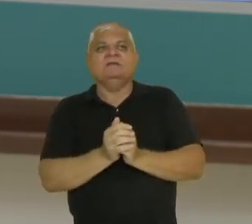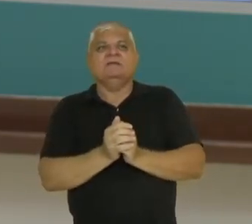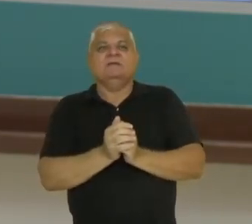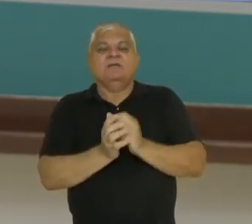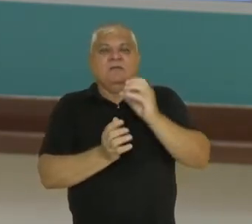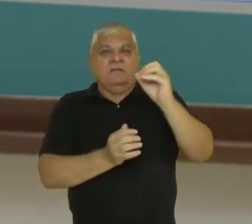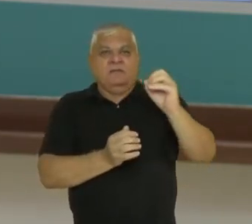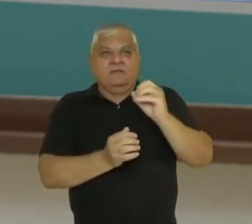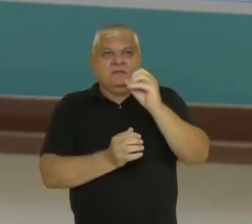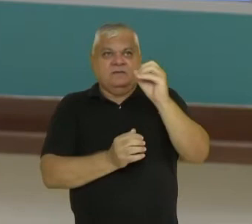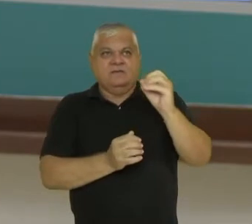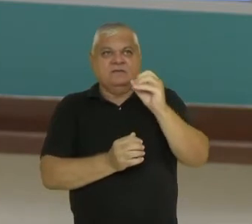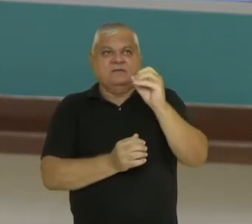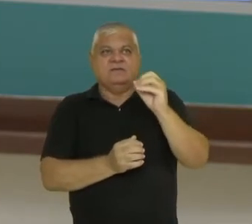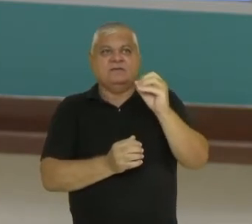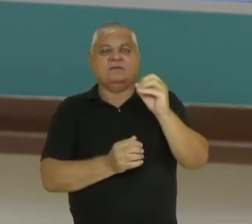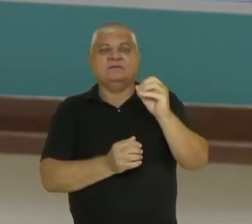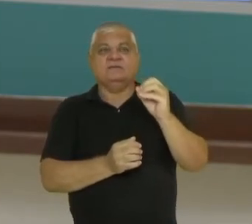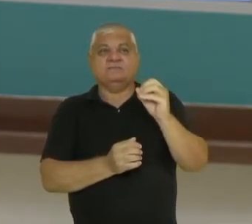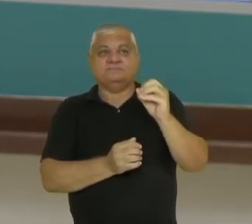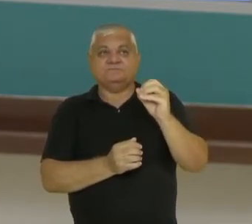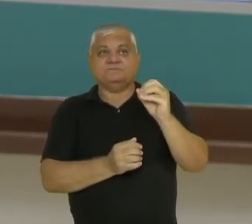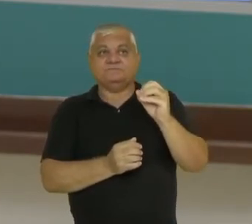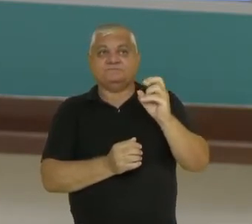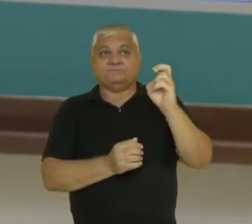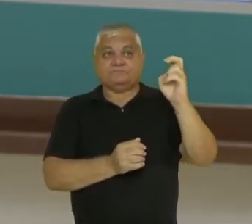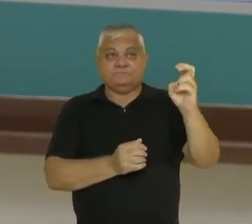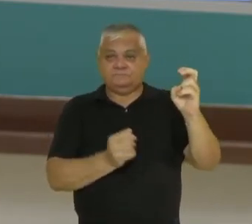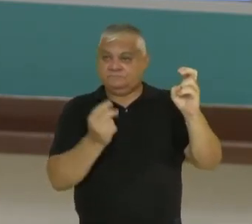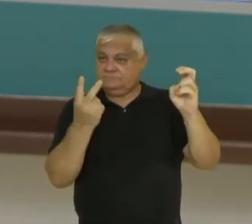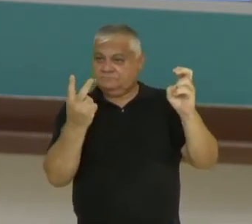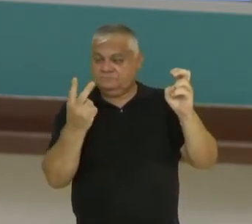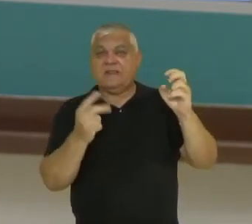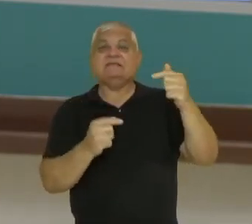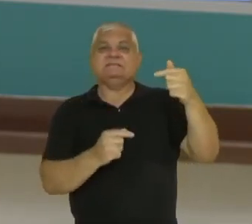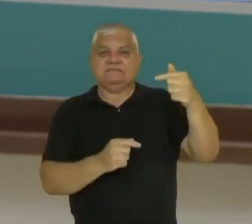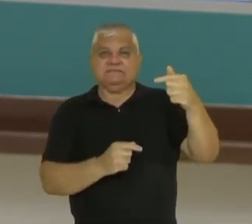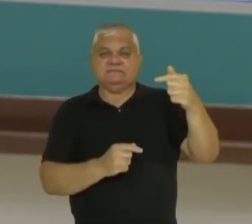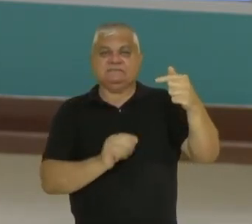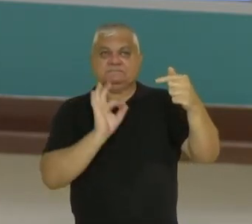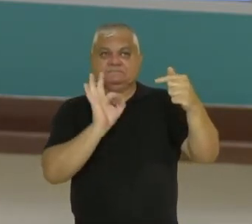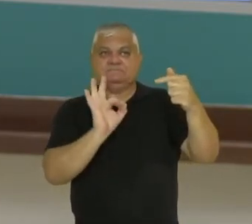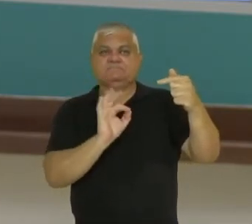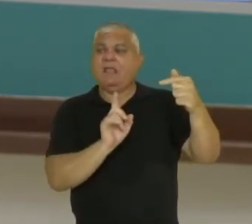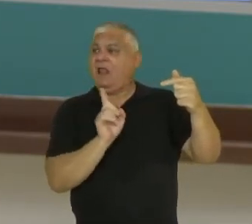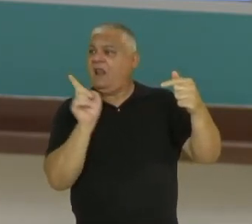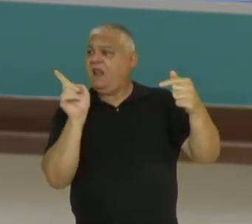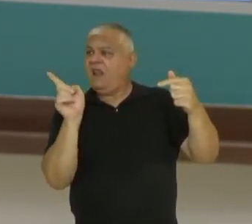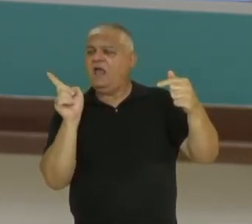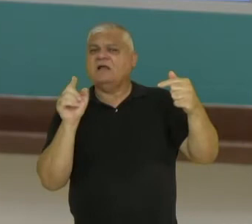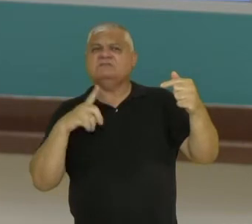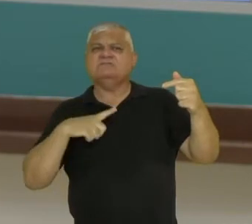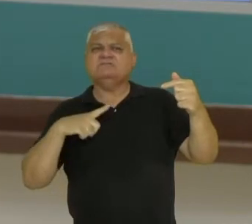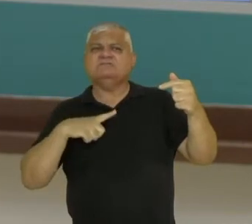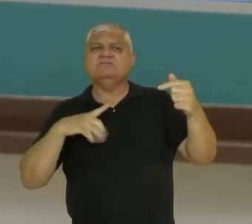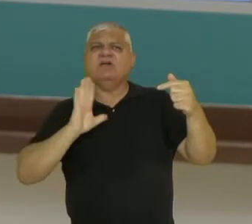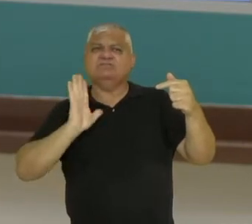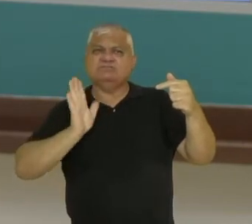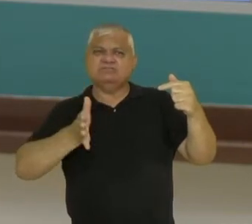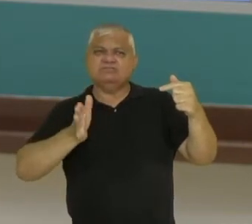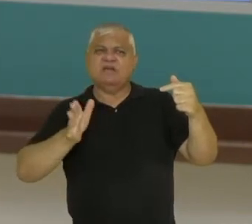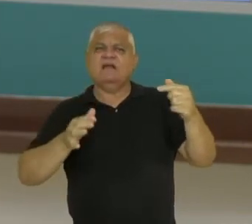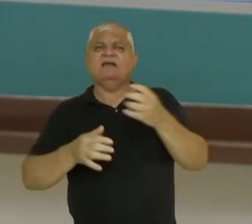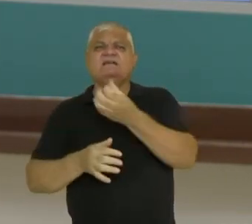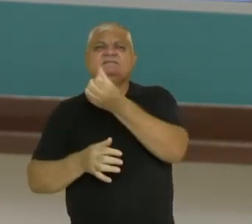observar o oxigênio, né? Então eu tenho 5 aqui, 2, eu tinha 7, tá? Lá do outro lado, como eu já coloquei o 6